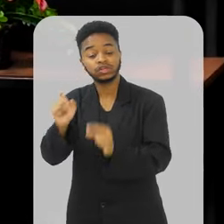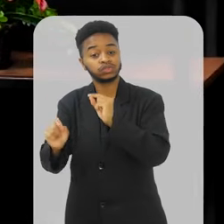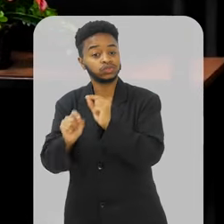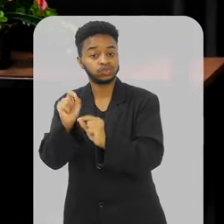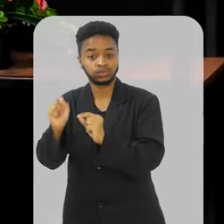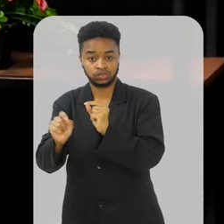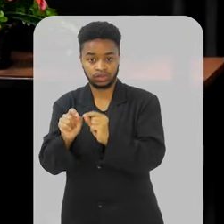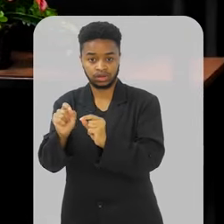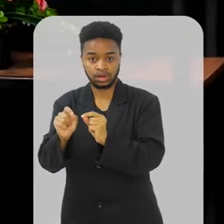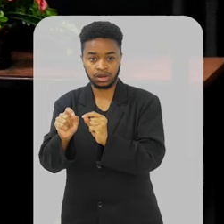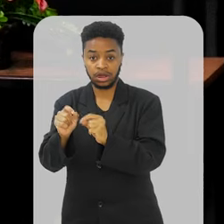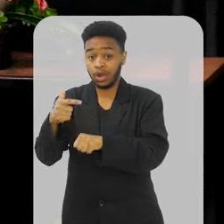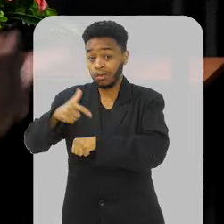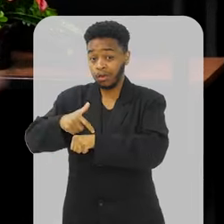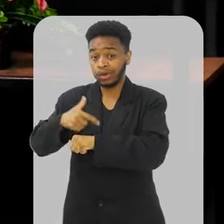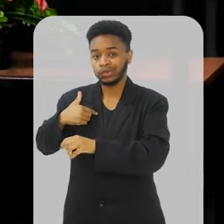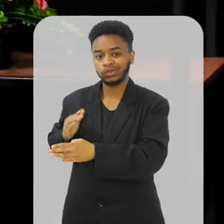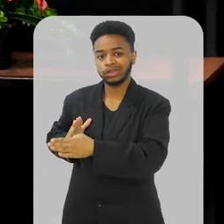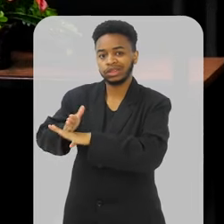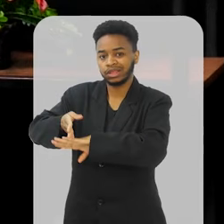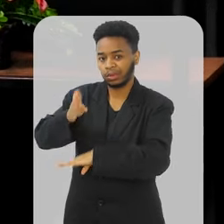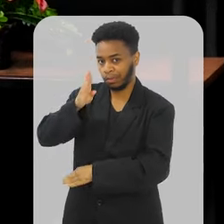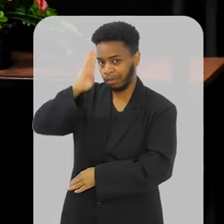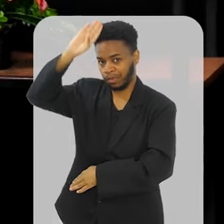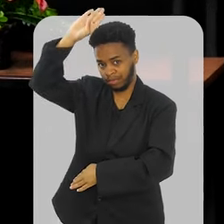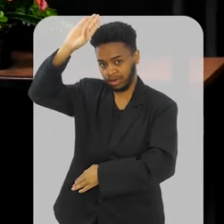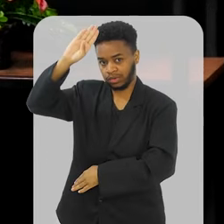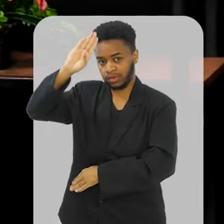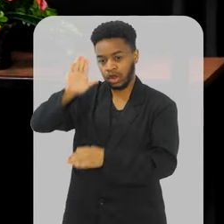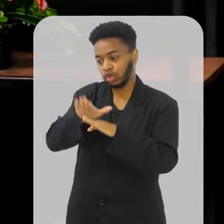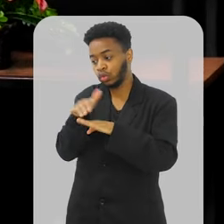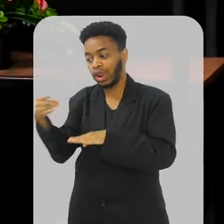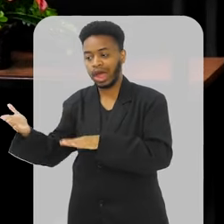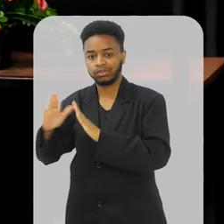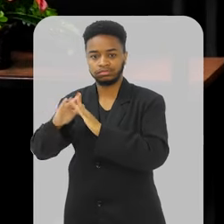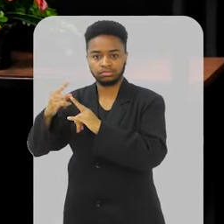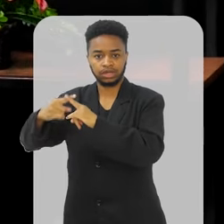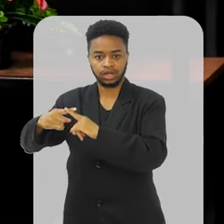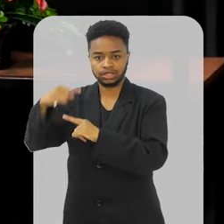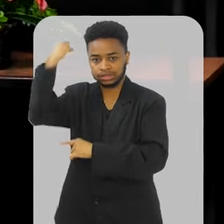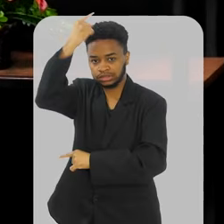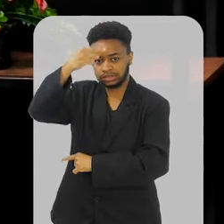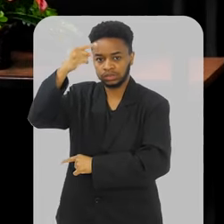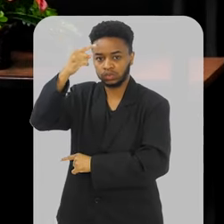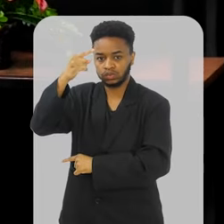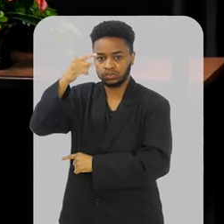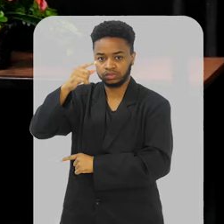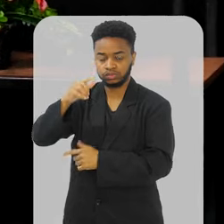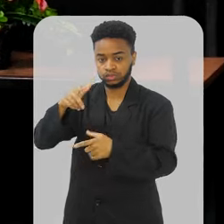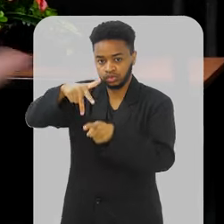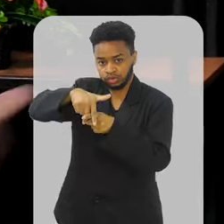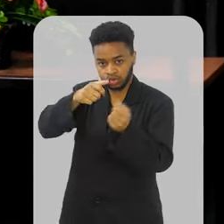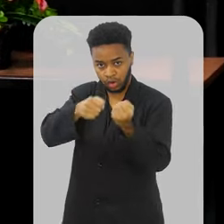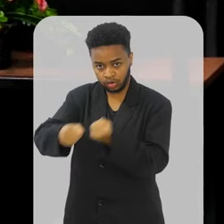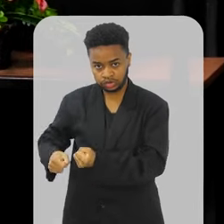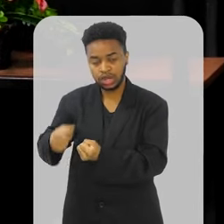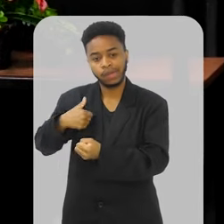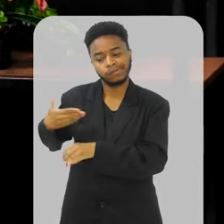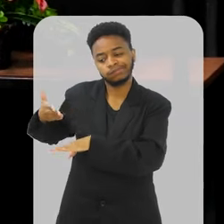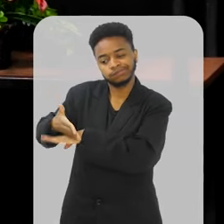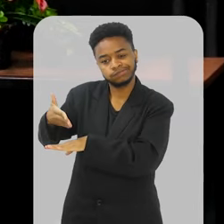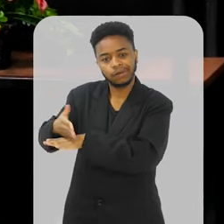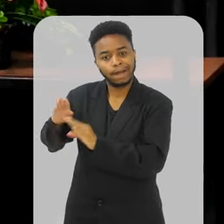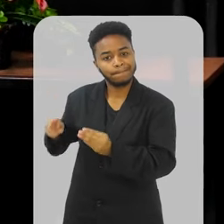eh quando eu ingressei no corpo de bombeiros que é ao lado da igreja de São Jorge eh eu passei a ir às